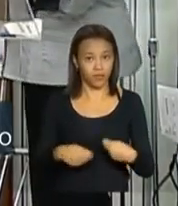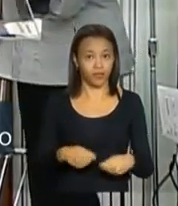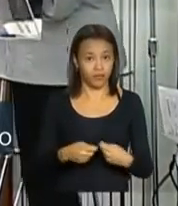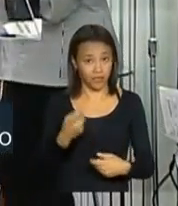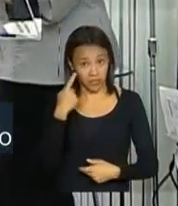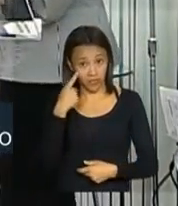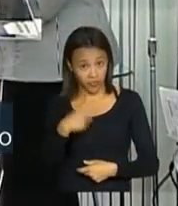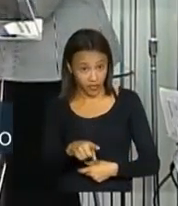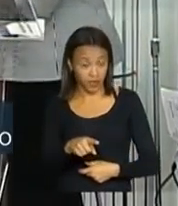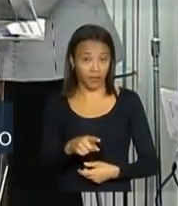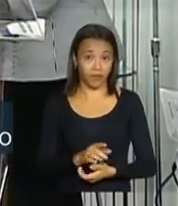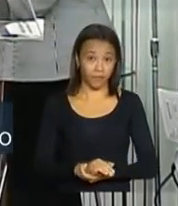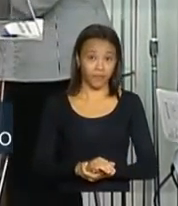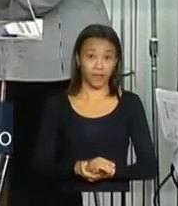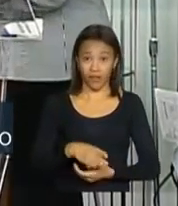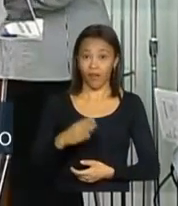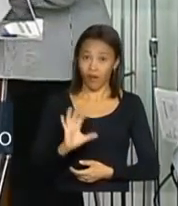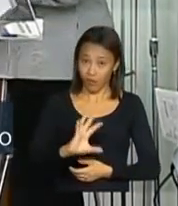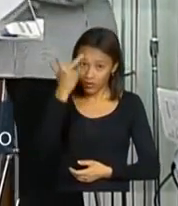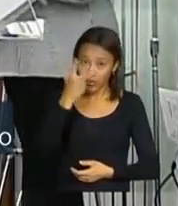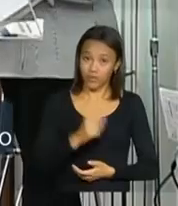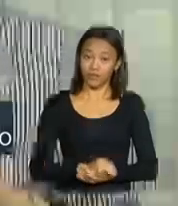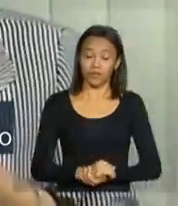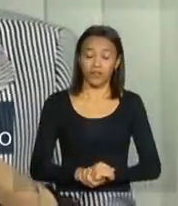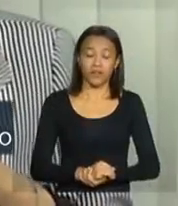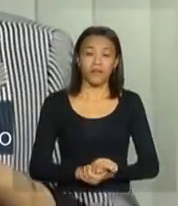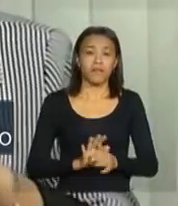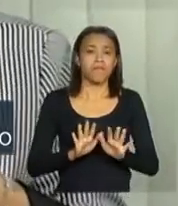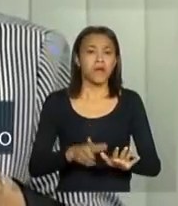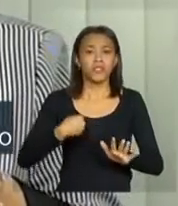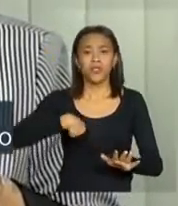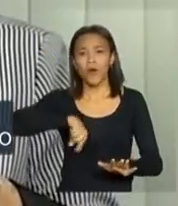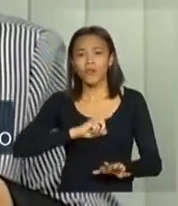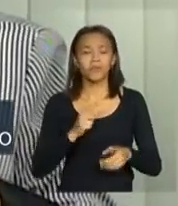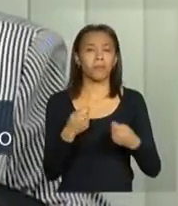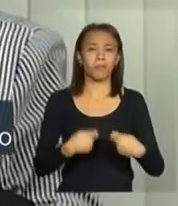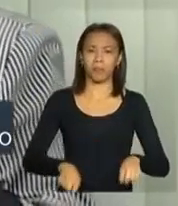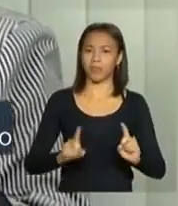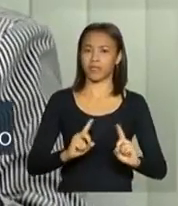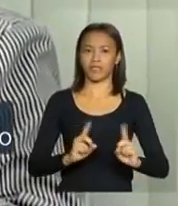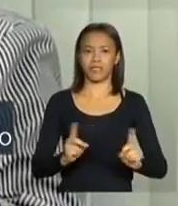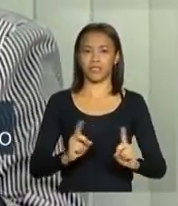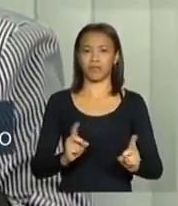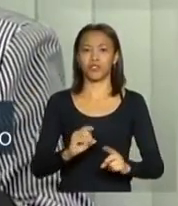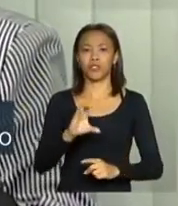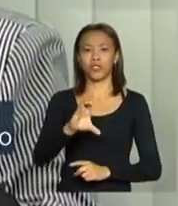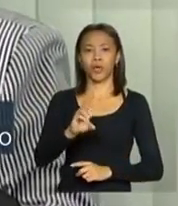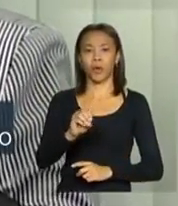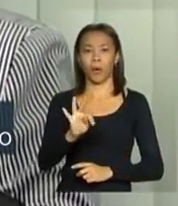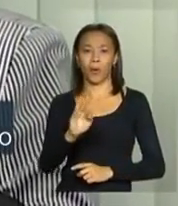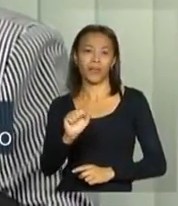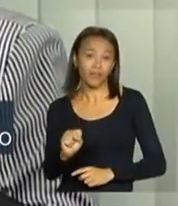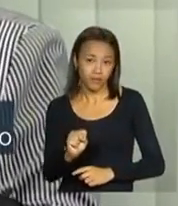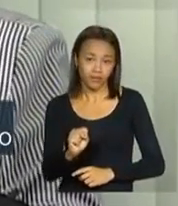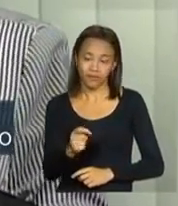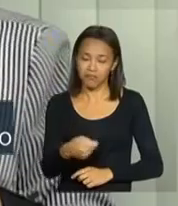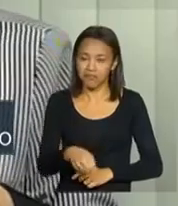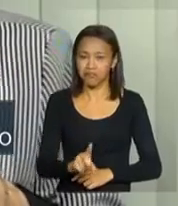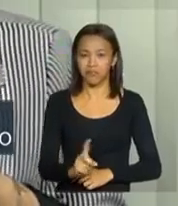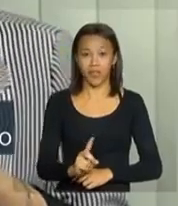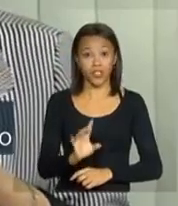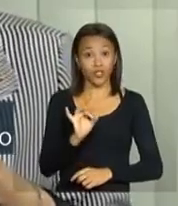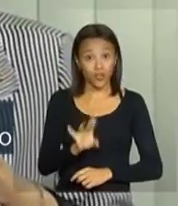discriminação positiva é fundamental, necessário. Mas nós não precisamos mais de cotas. Nós